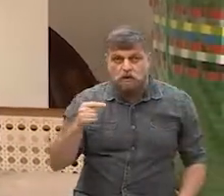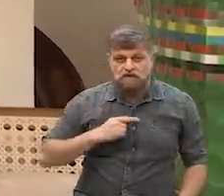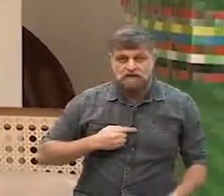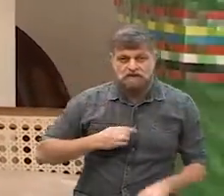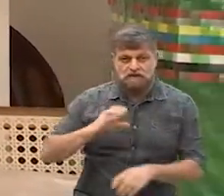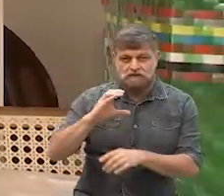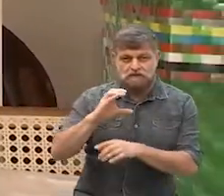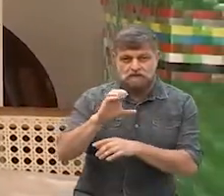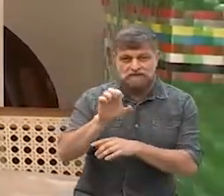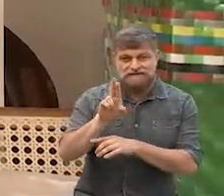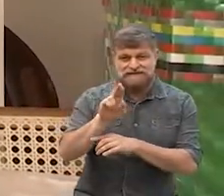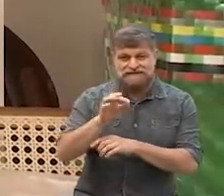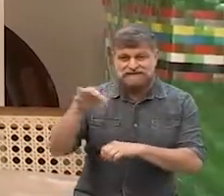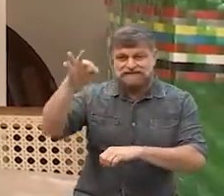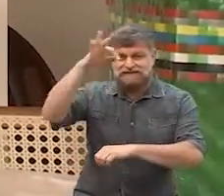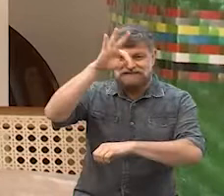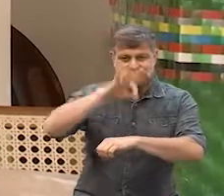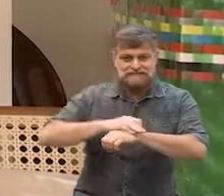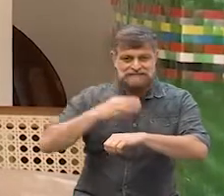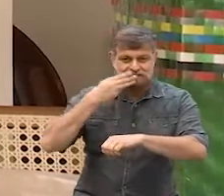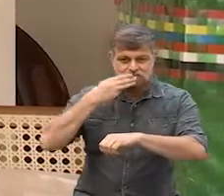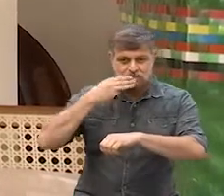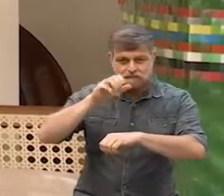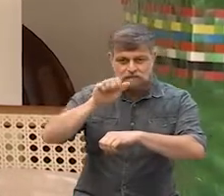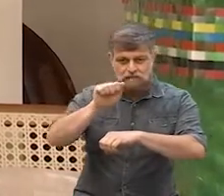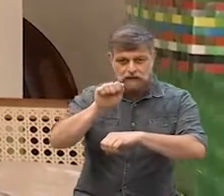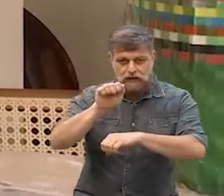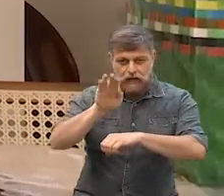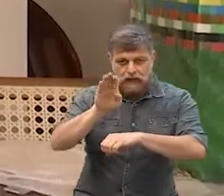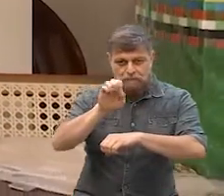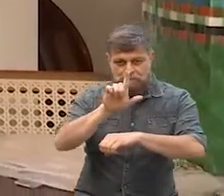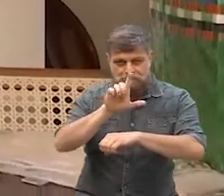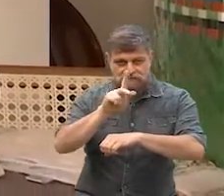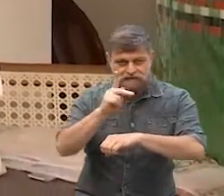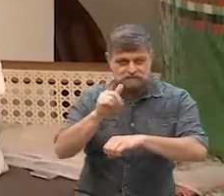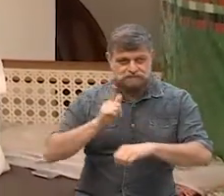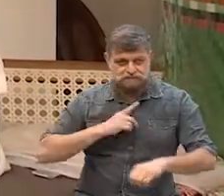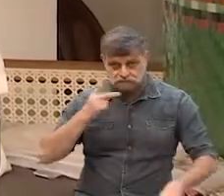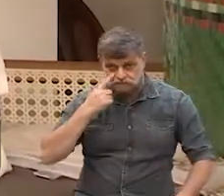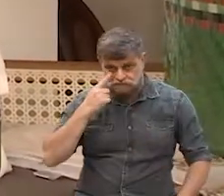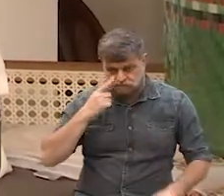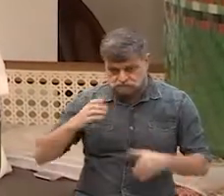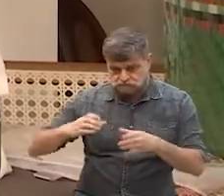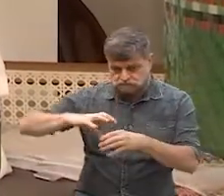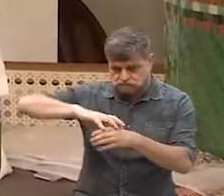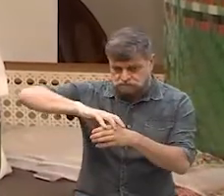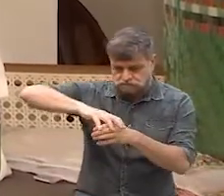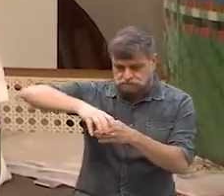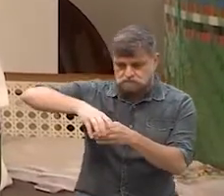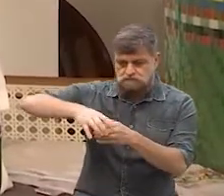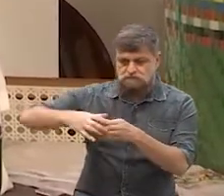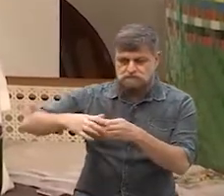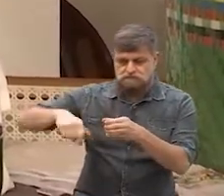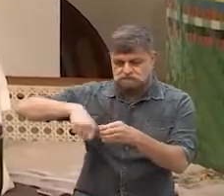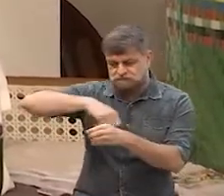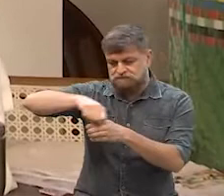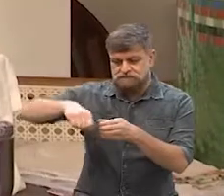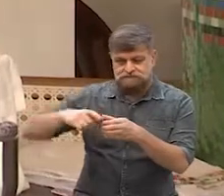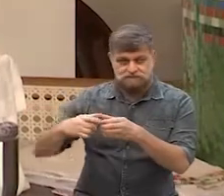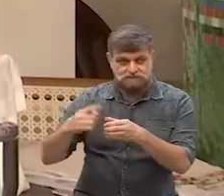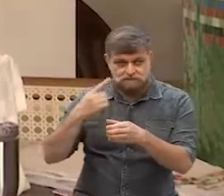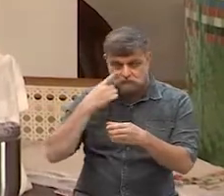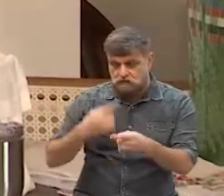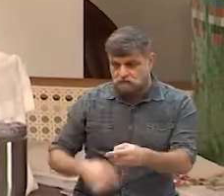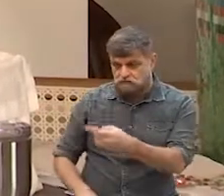que você pega o seu potinho e ele fica durinho e faz o papel dele, né? Então